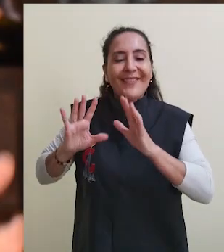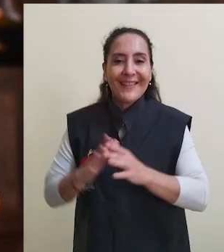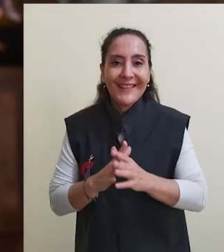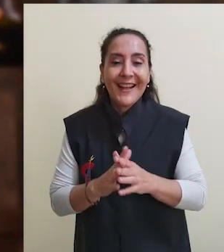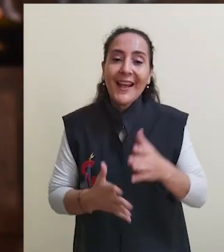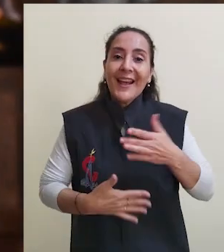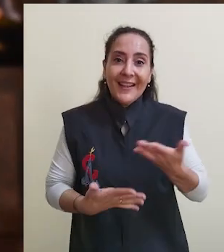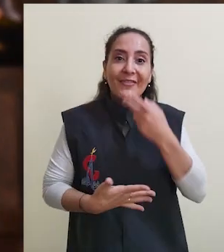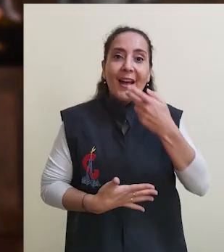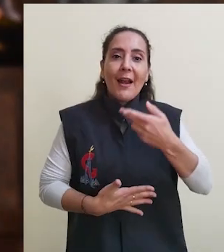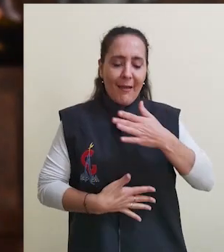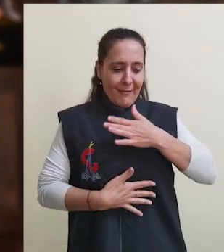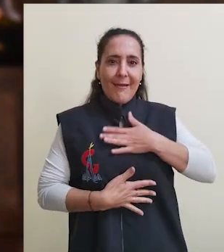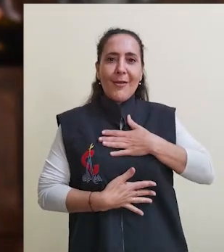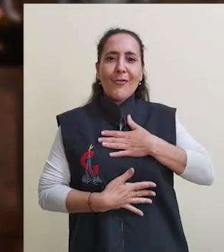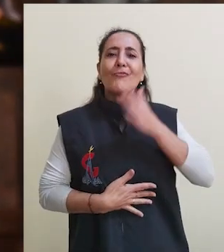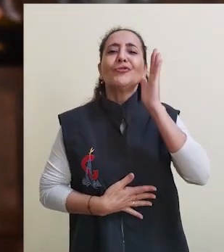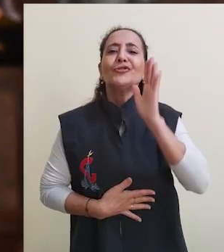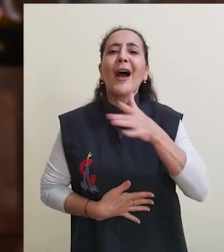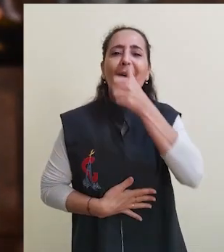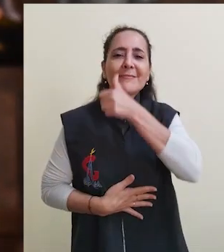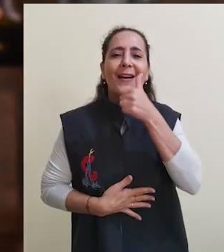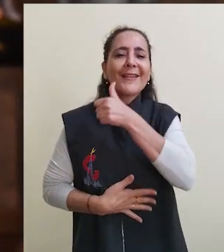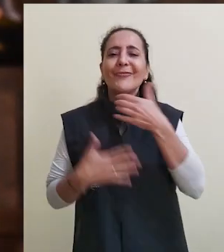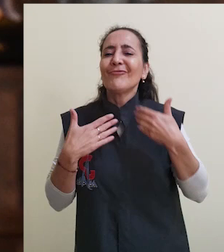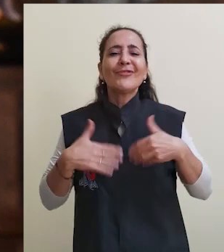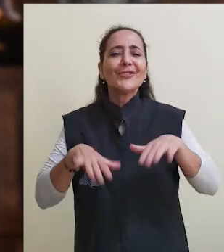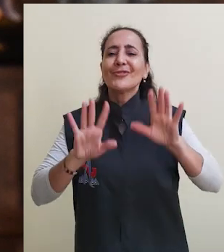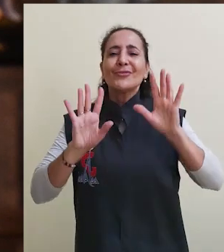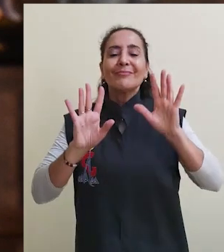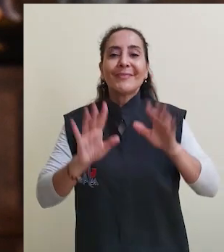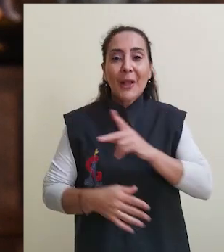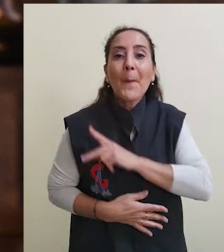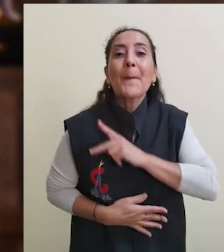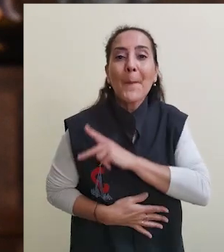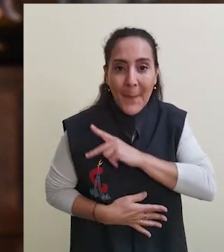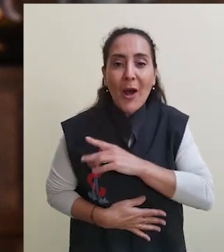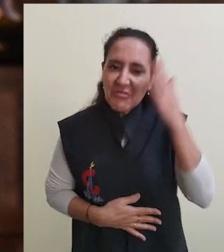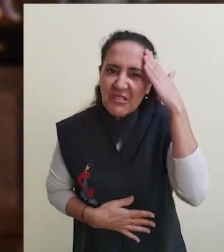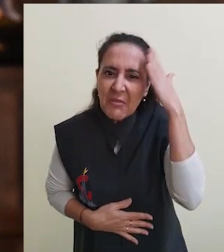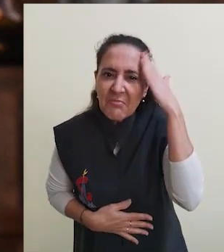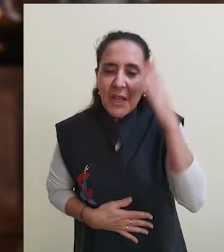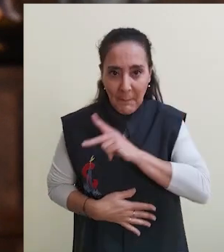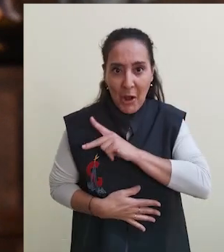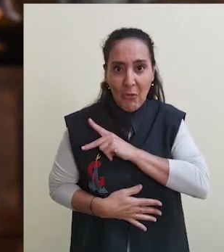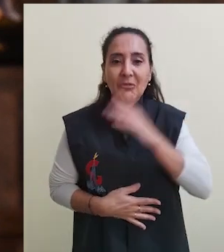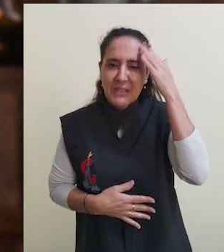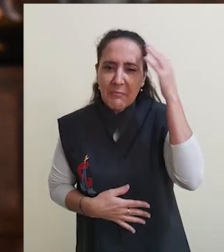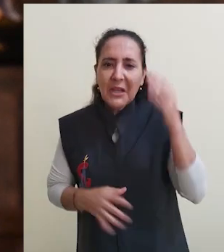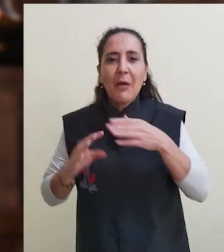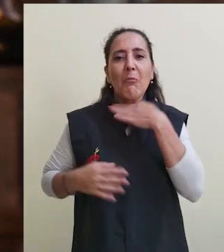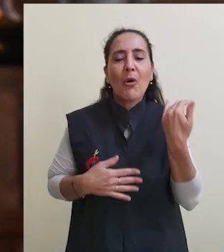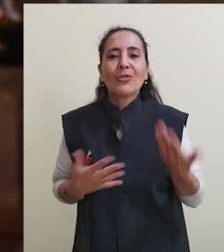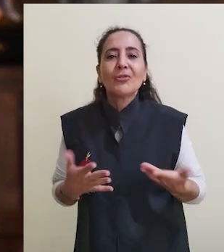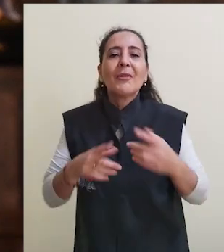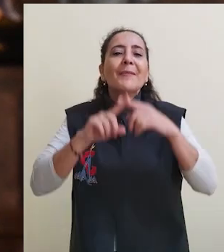mim, Timóteo, eu já estou para ser derramado em sacrifício. Olha que lindo. Paulo sabe que ele vai ser morto, em algum